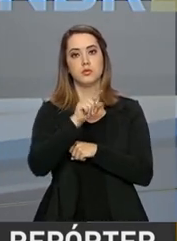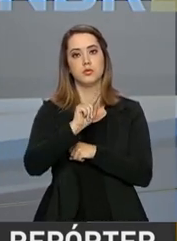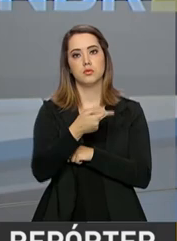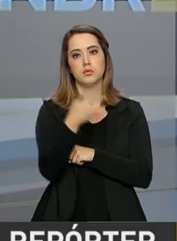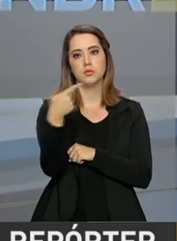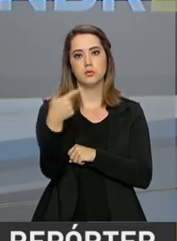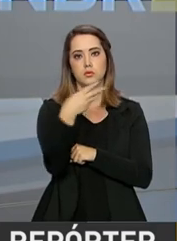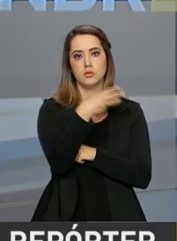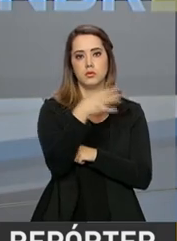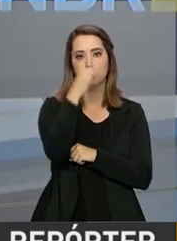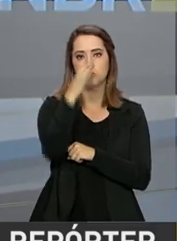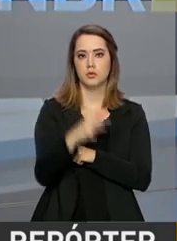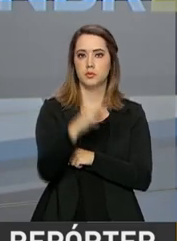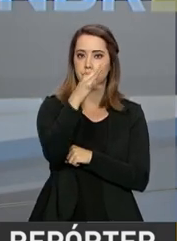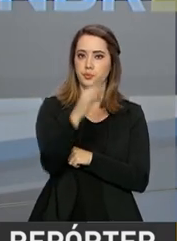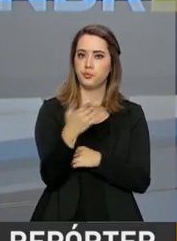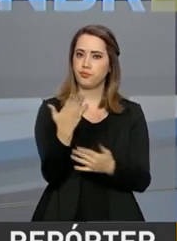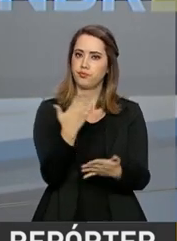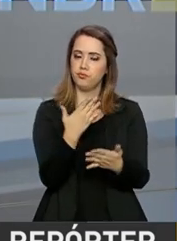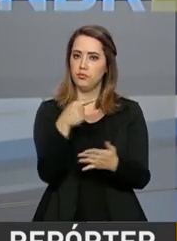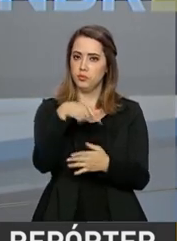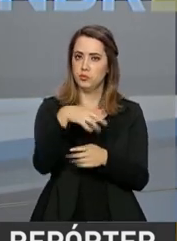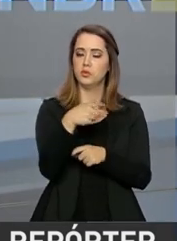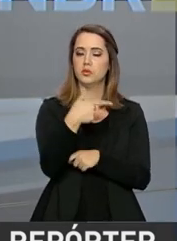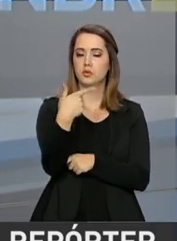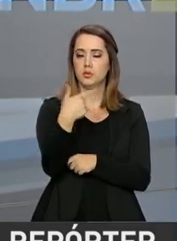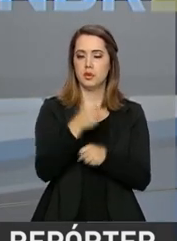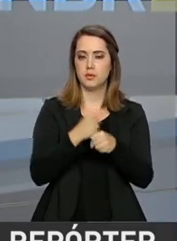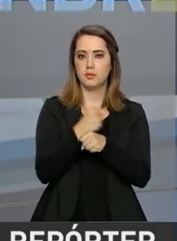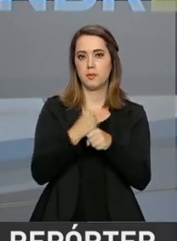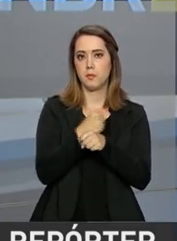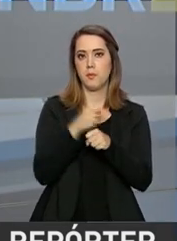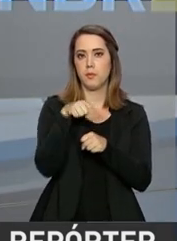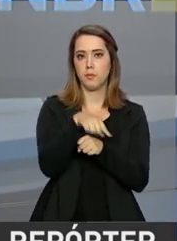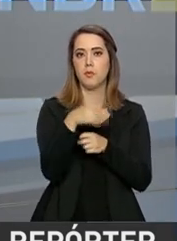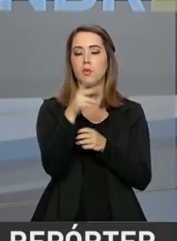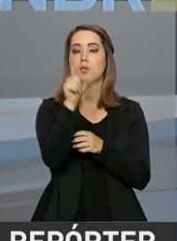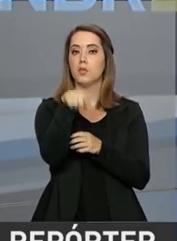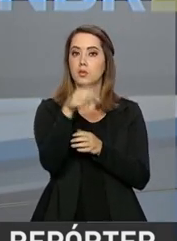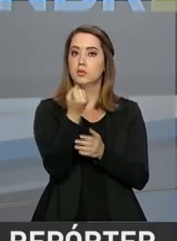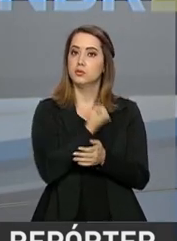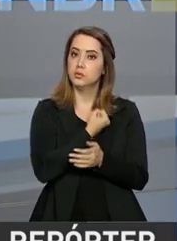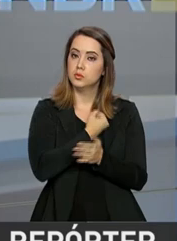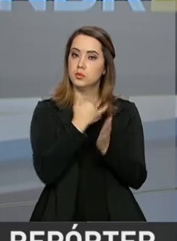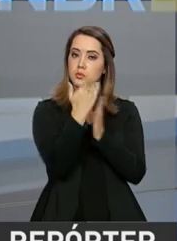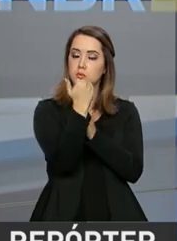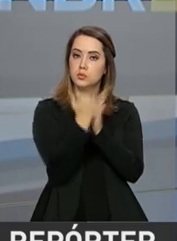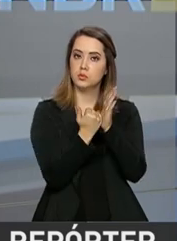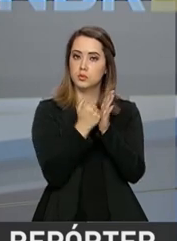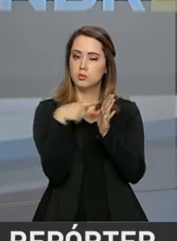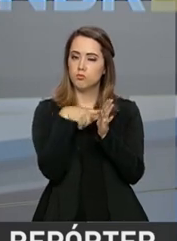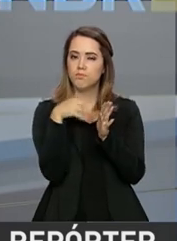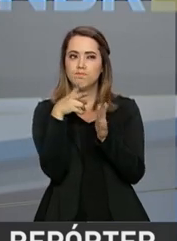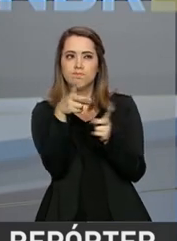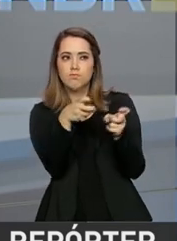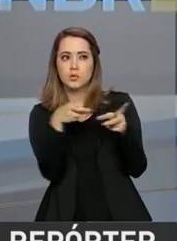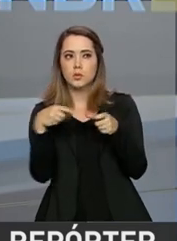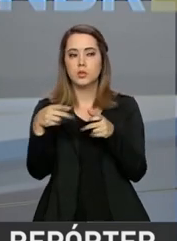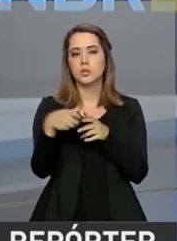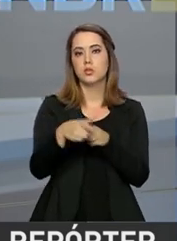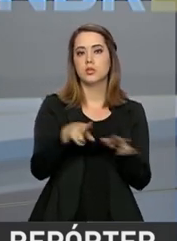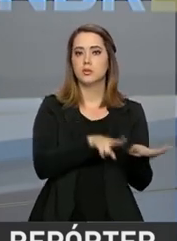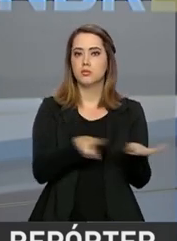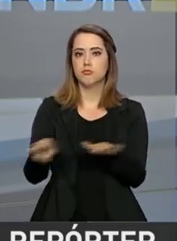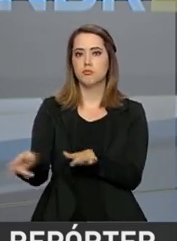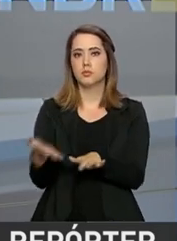3,24 por em 2016 o número é menor do que o previsto na semana passada que foi de